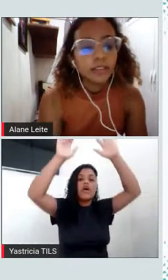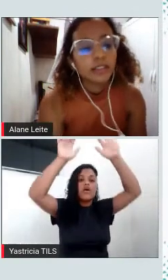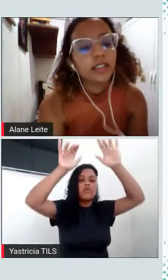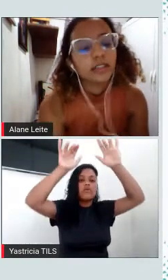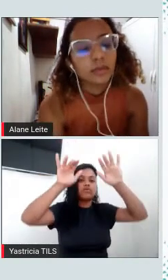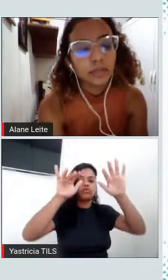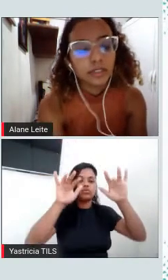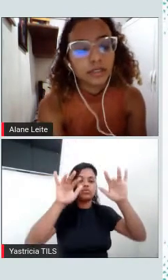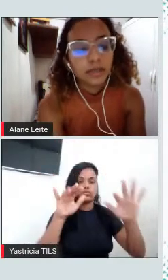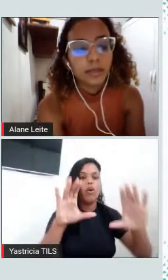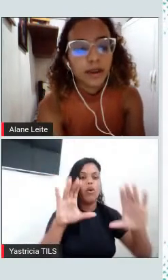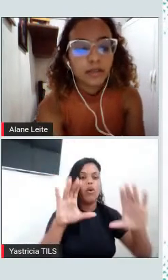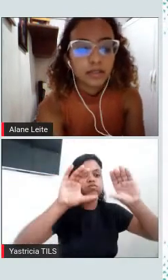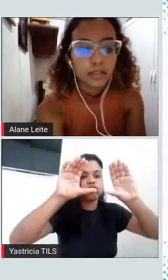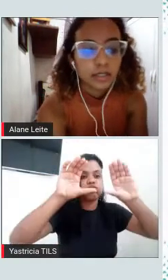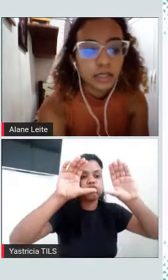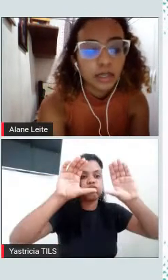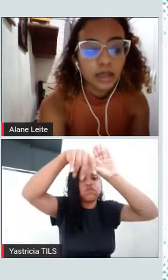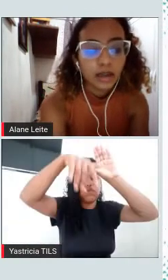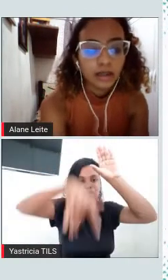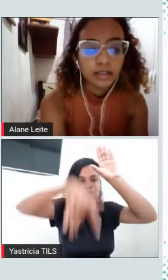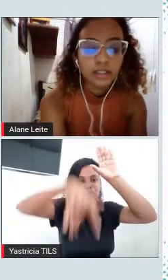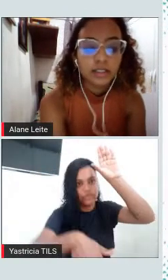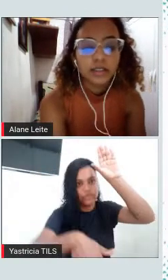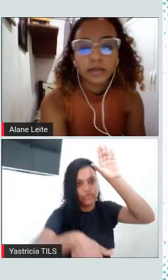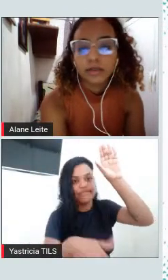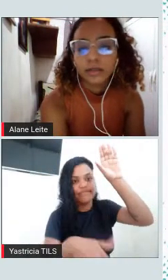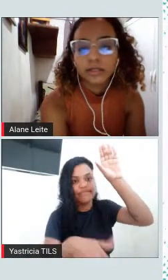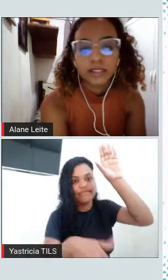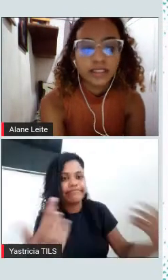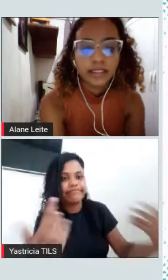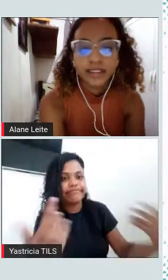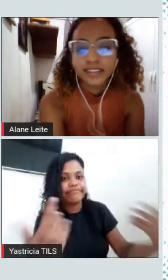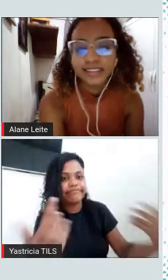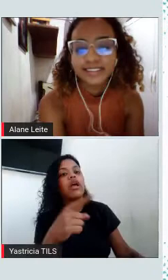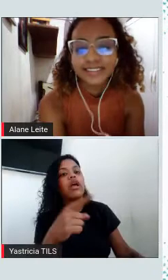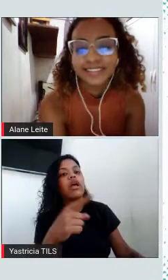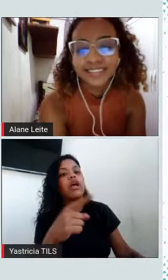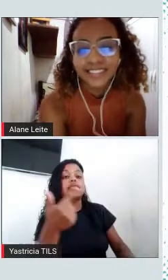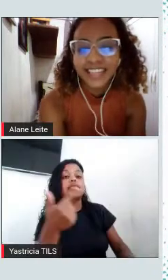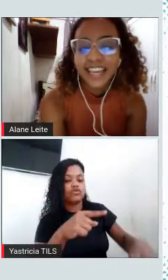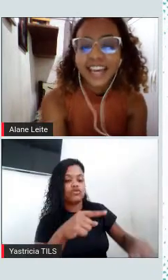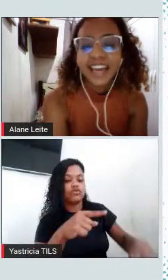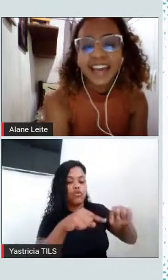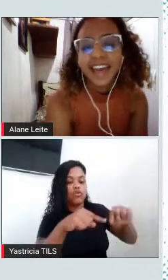Na curva 3, como eu mostrei também para vocês aí, em laranjinha, com o número 3 dentro,